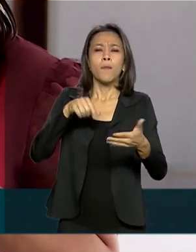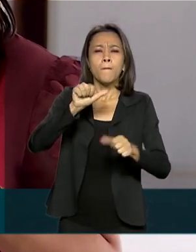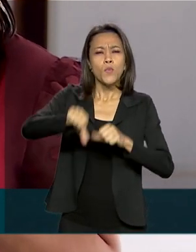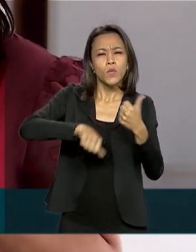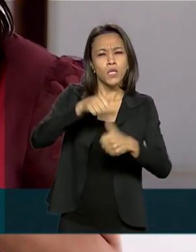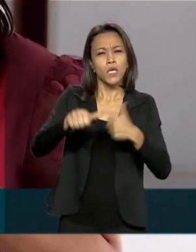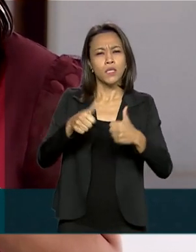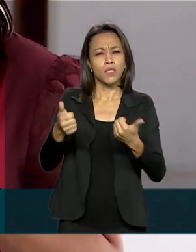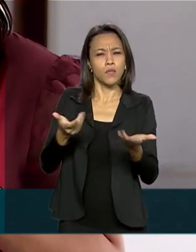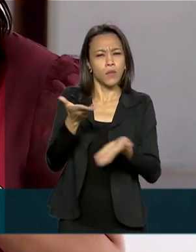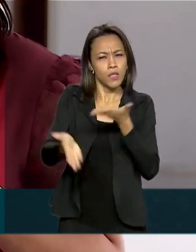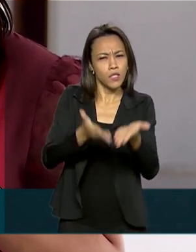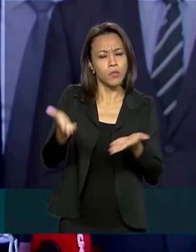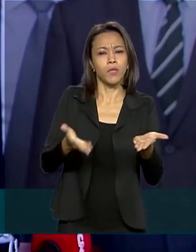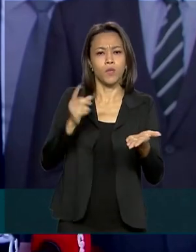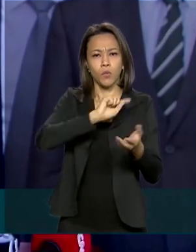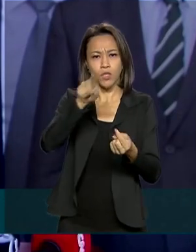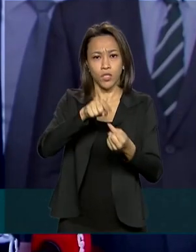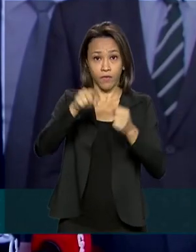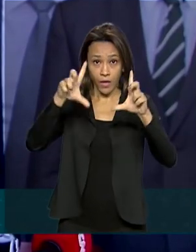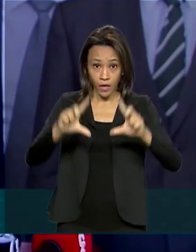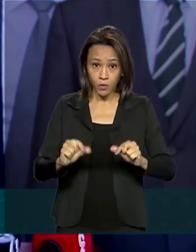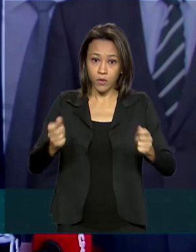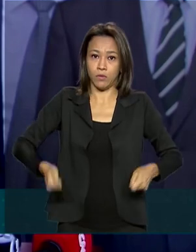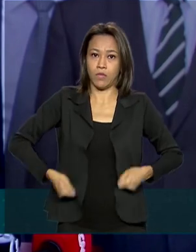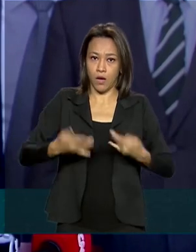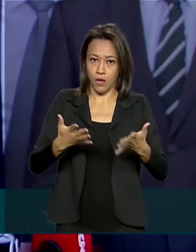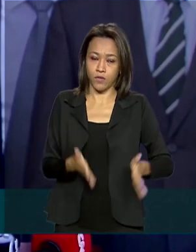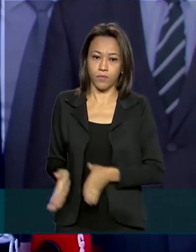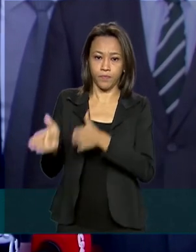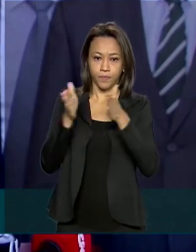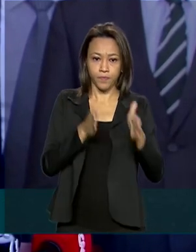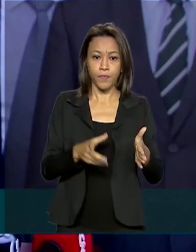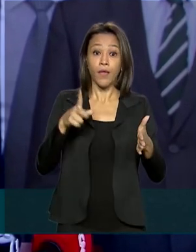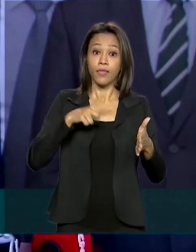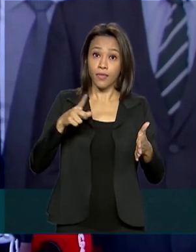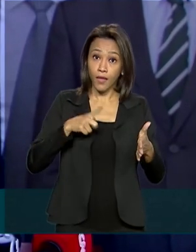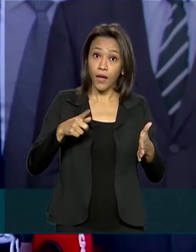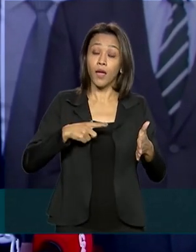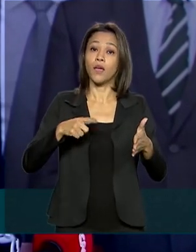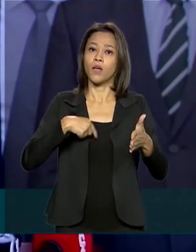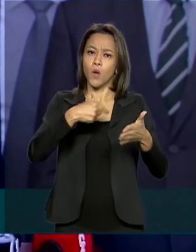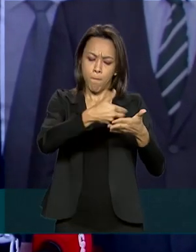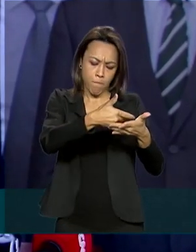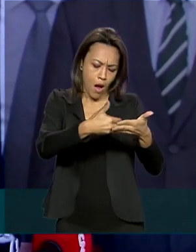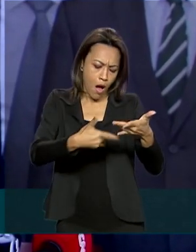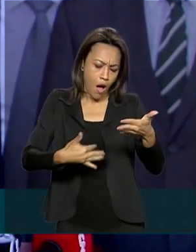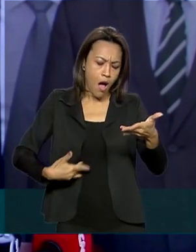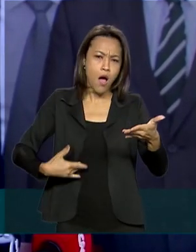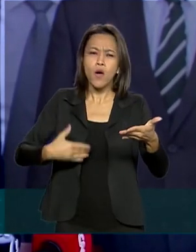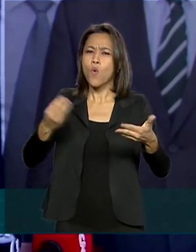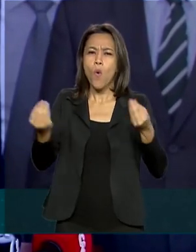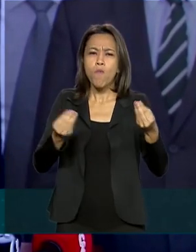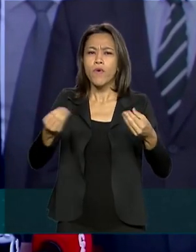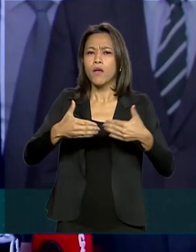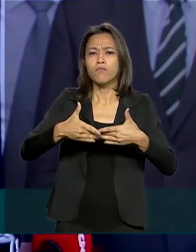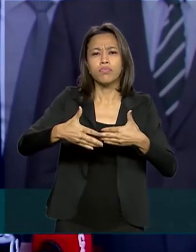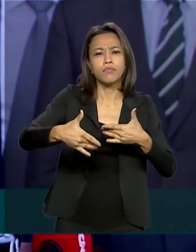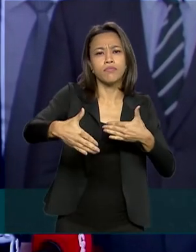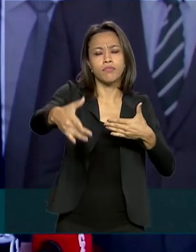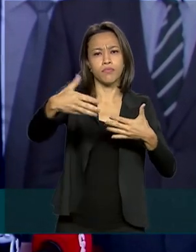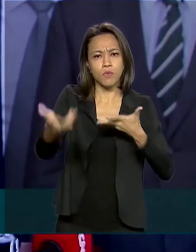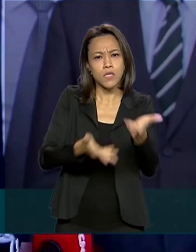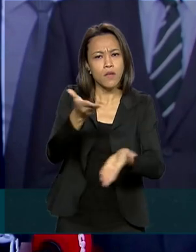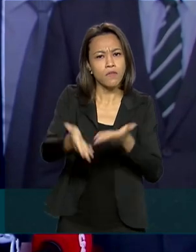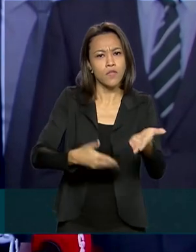A ideia é reduzir os gastos. Redefine toda a trajetória do serviço público para o futuro. O serviço público de qualidade, com